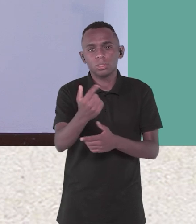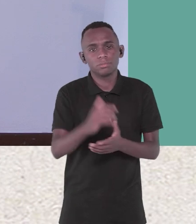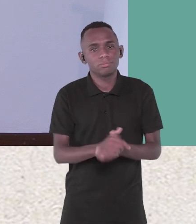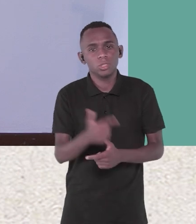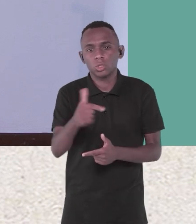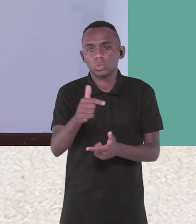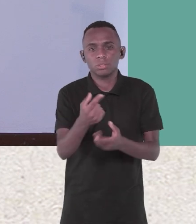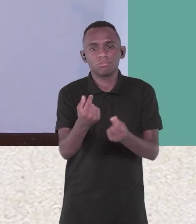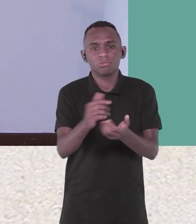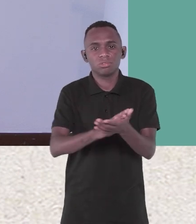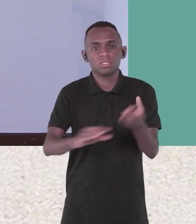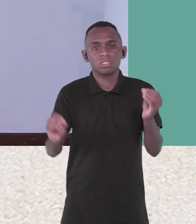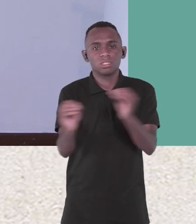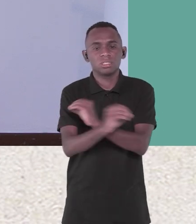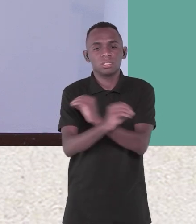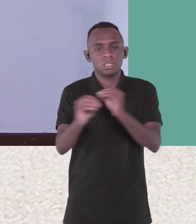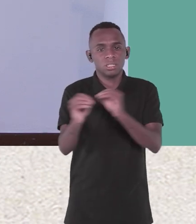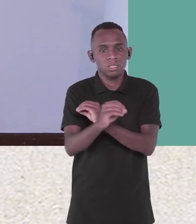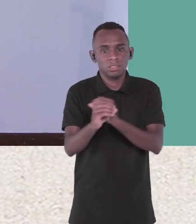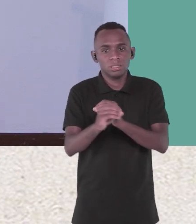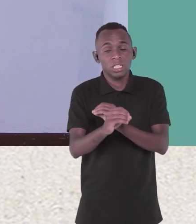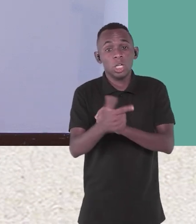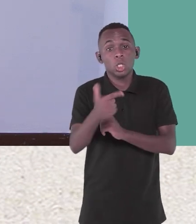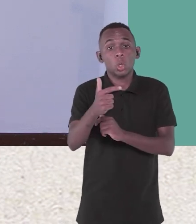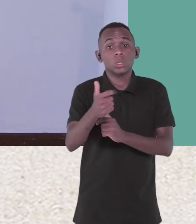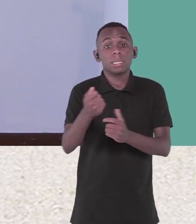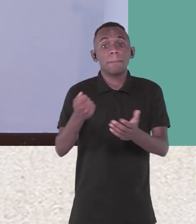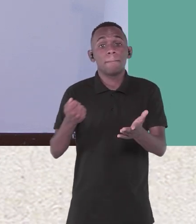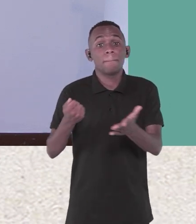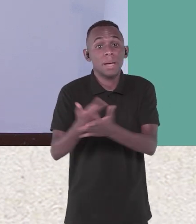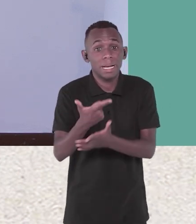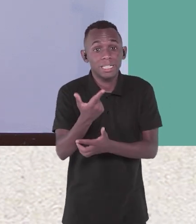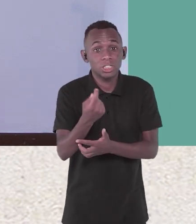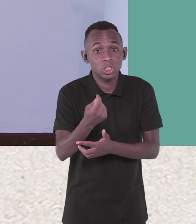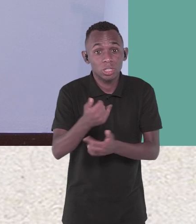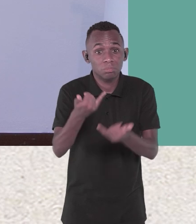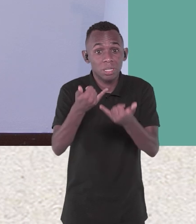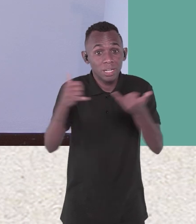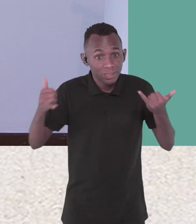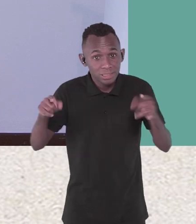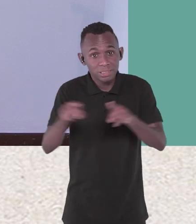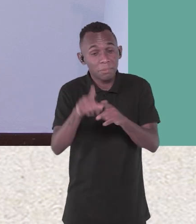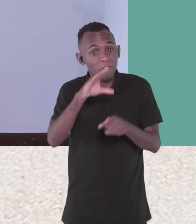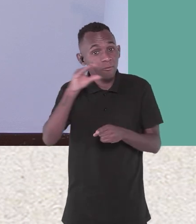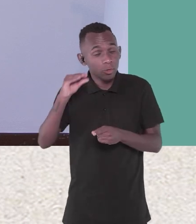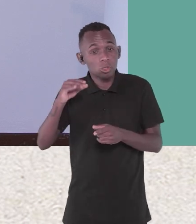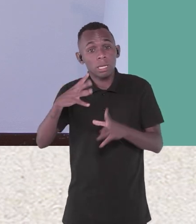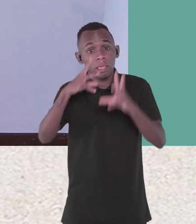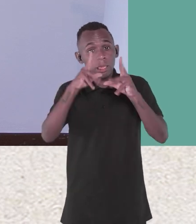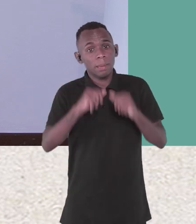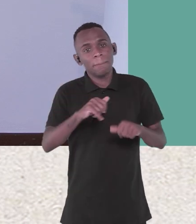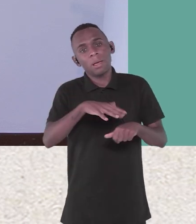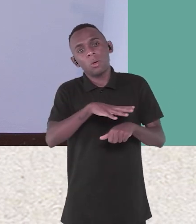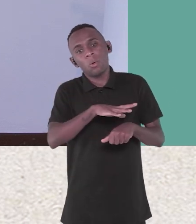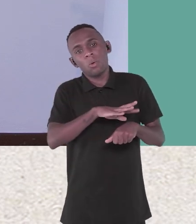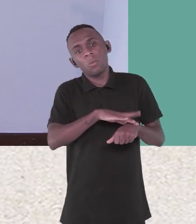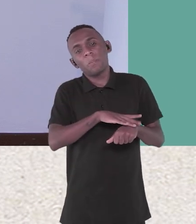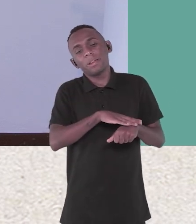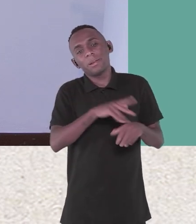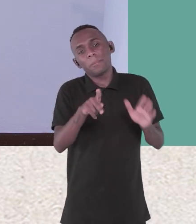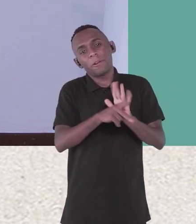tem dinheiro para a eletricidade e nem para os funcionários para limpar o banheiro do